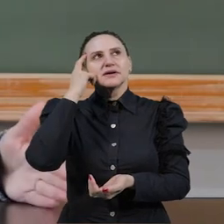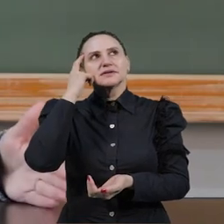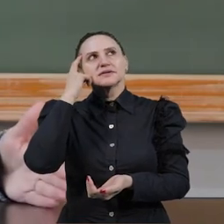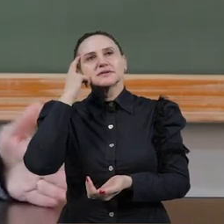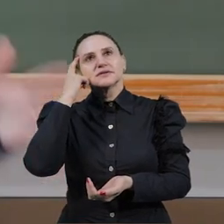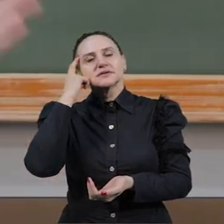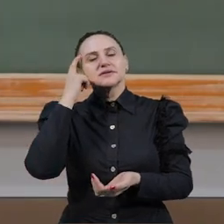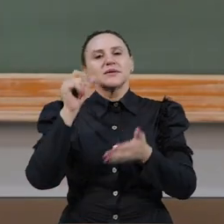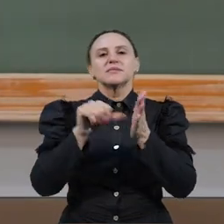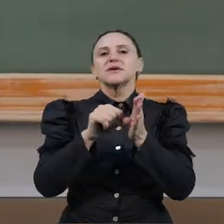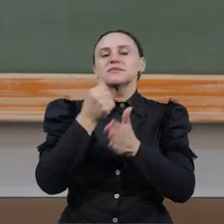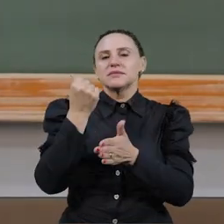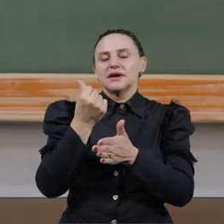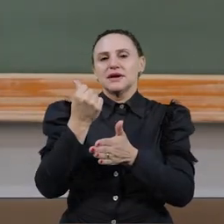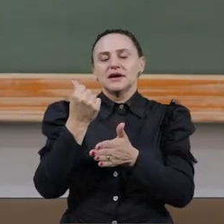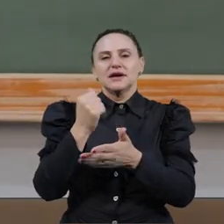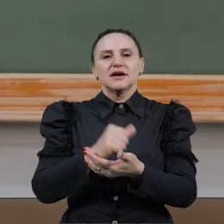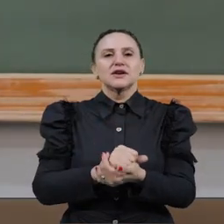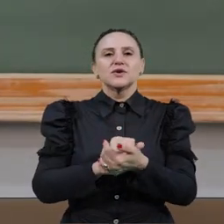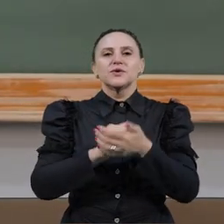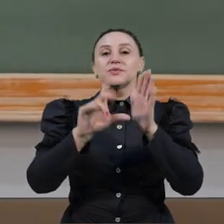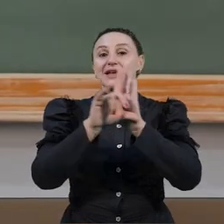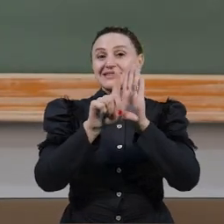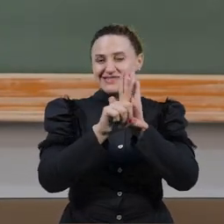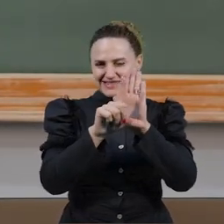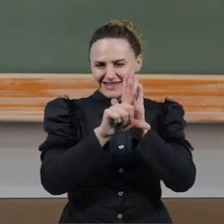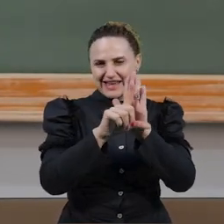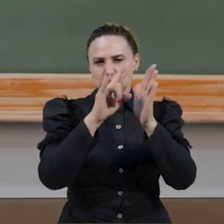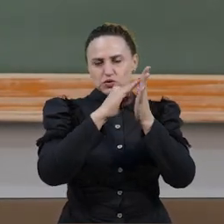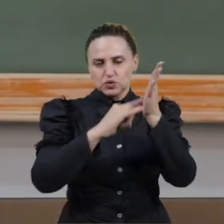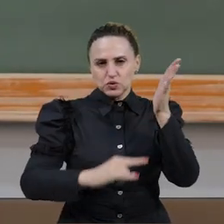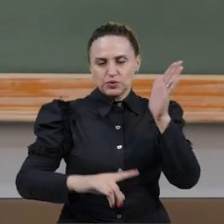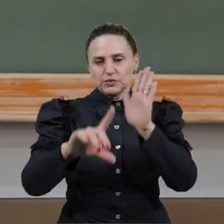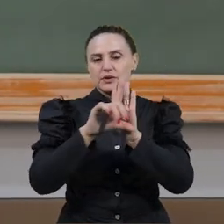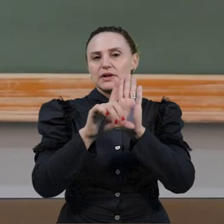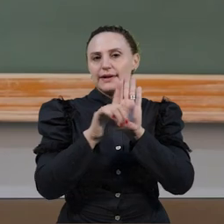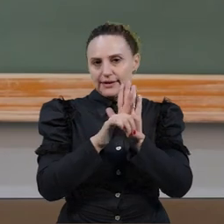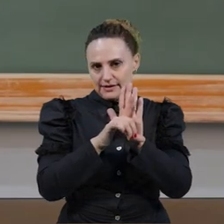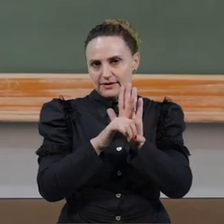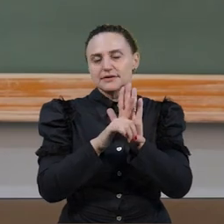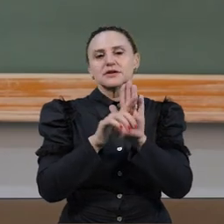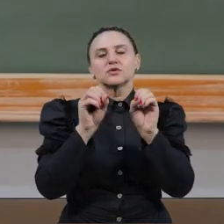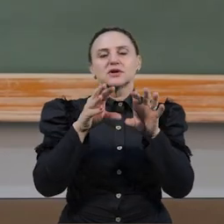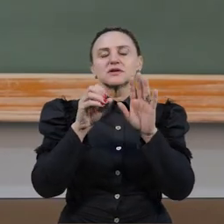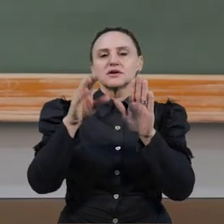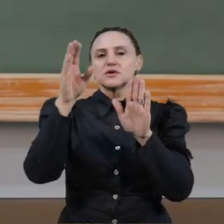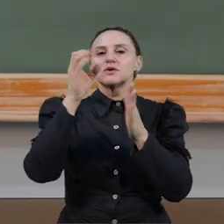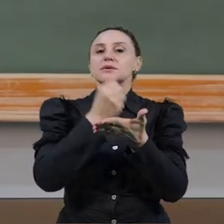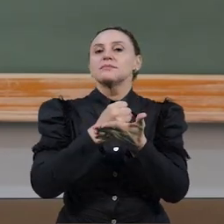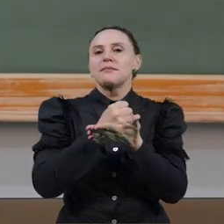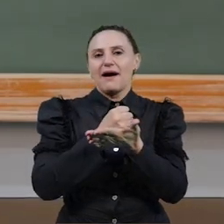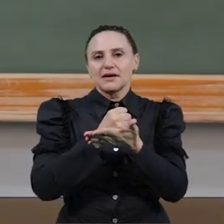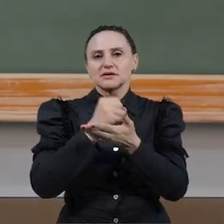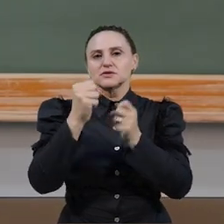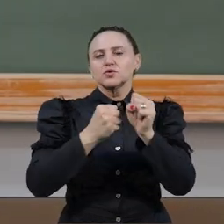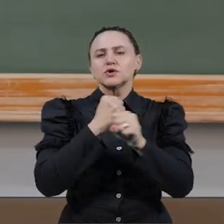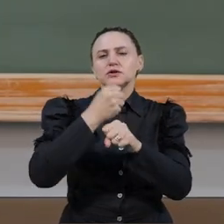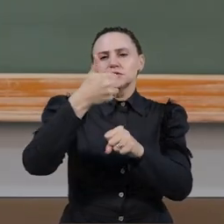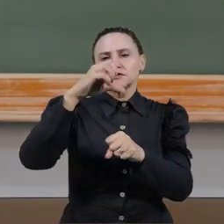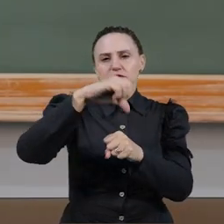Constituição Federal na LDB na lei de diretrizes e bases da educação brasileira de 1996